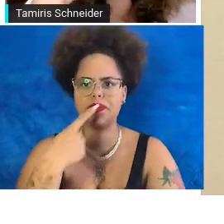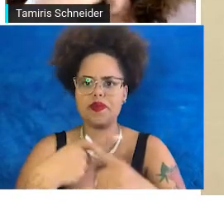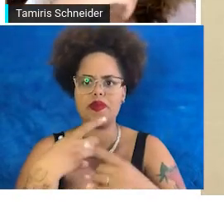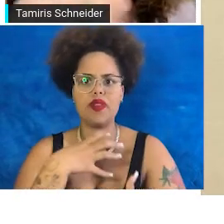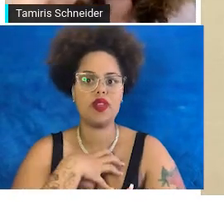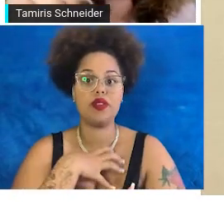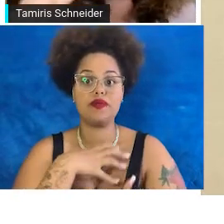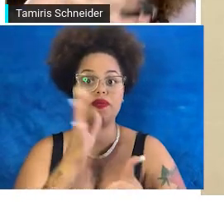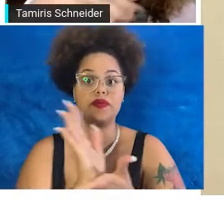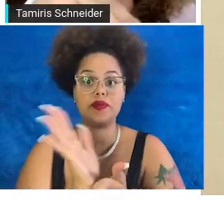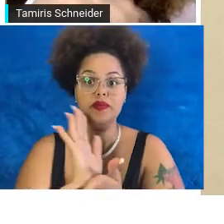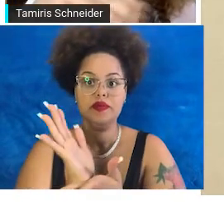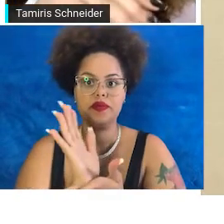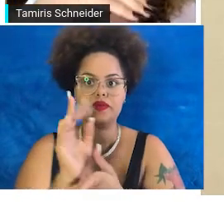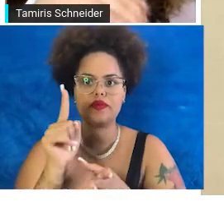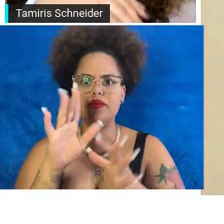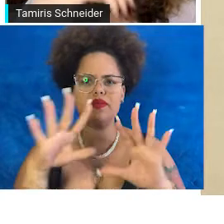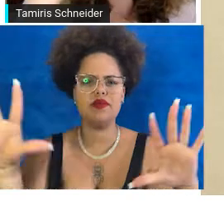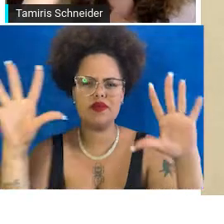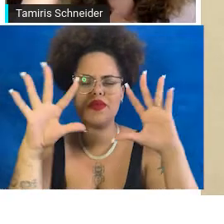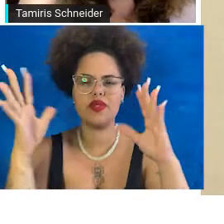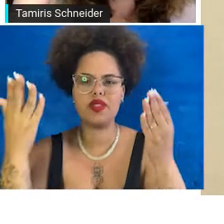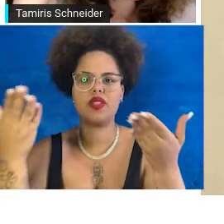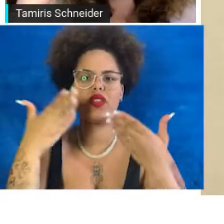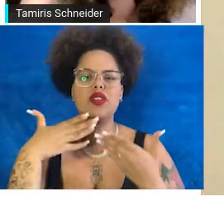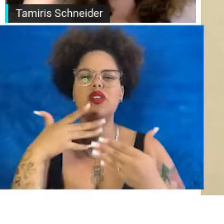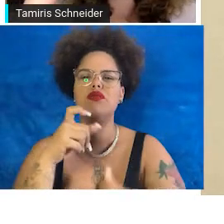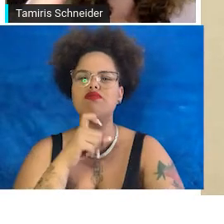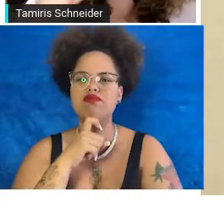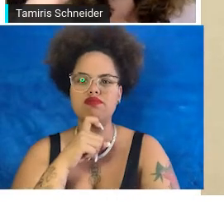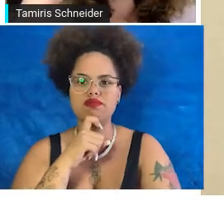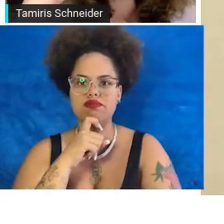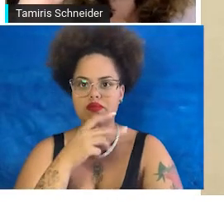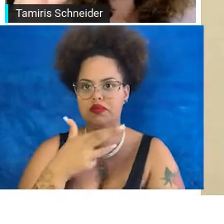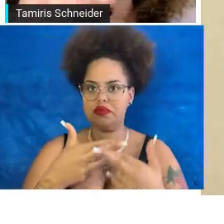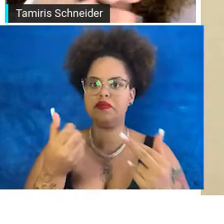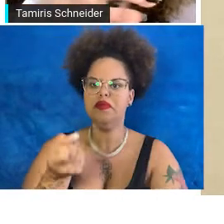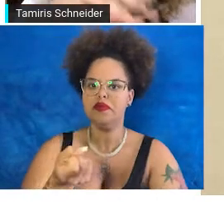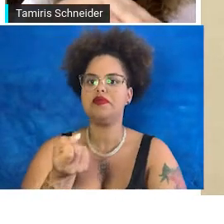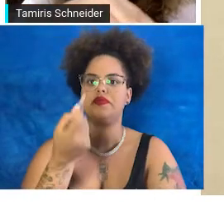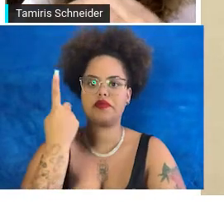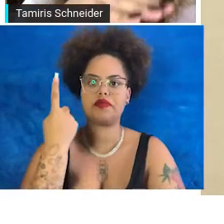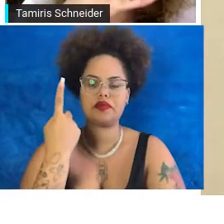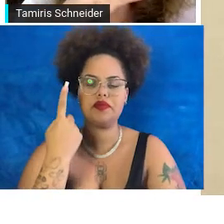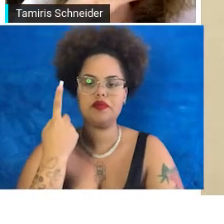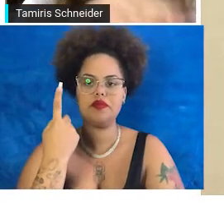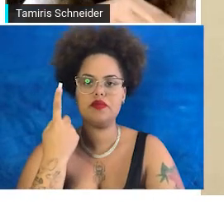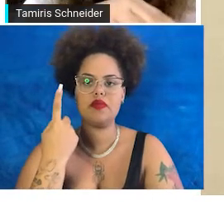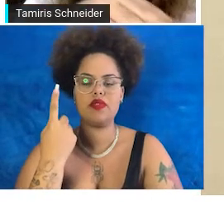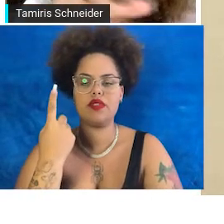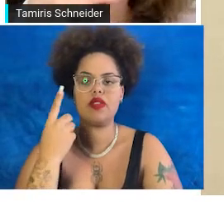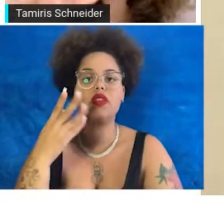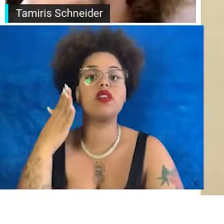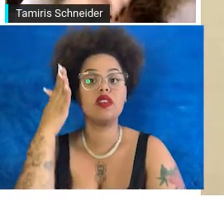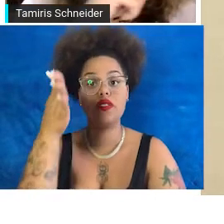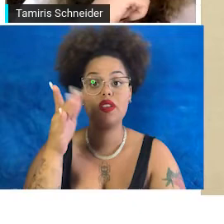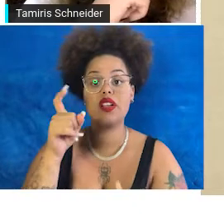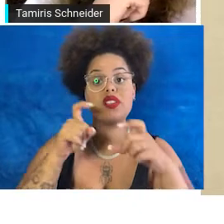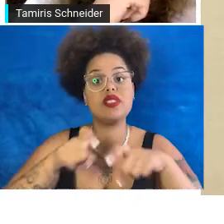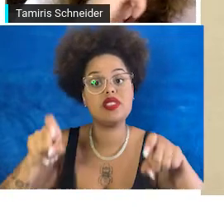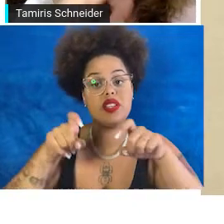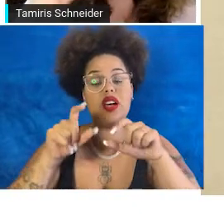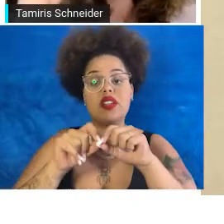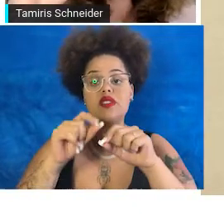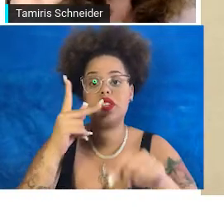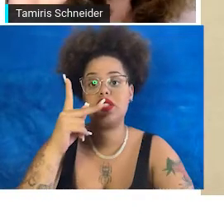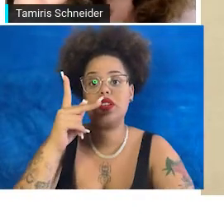do filme que essa cena principalmente traz, né? Uma frieza, uma coisa meio estranha. Então é isso. Vai lá nos sites que fazem a